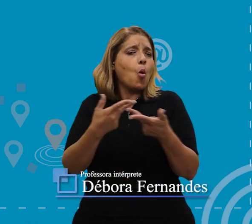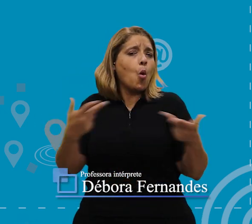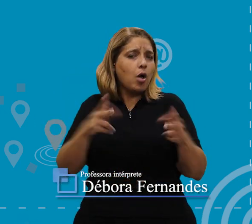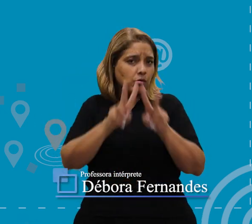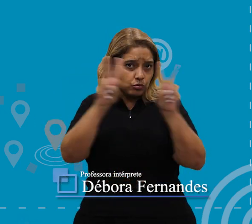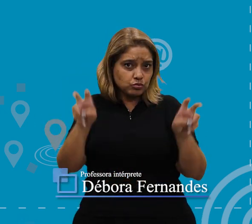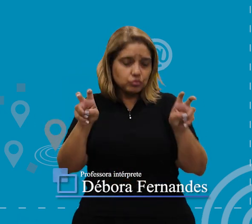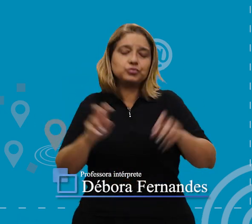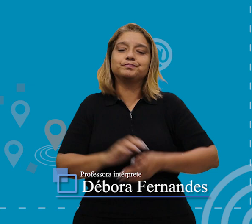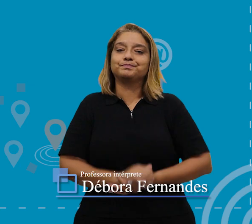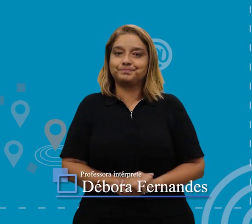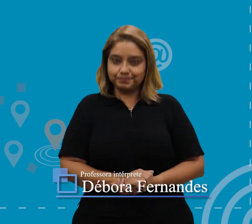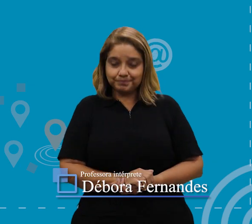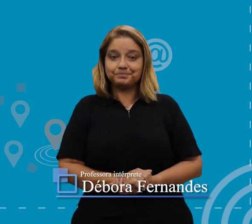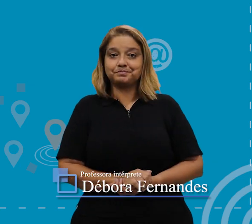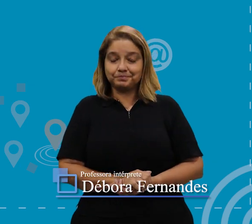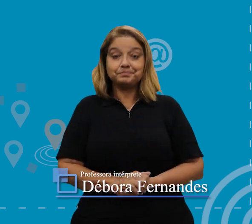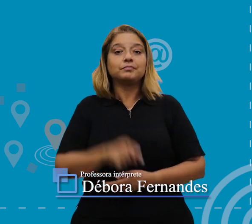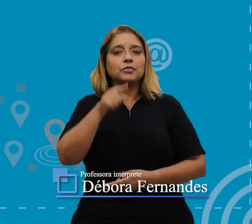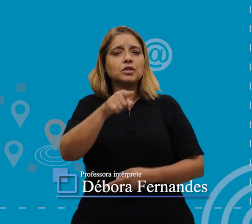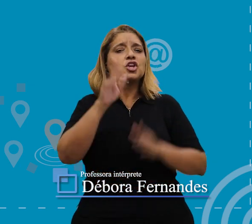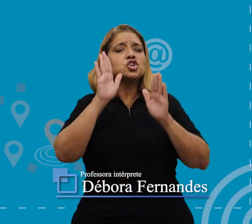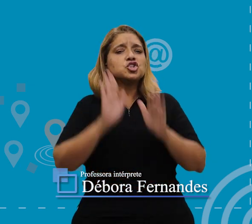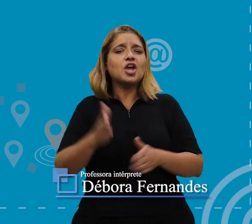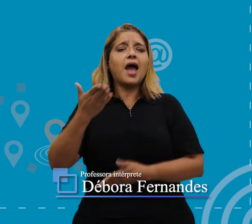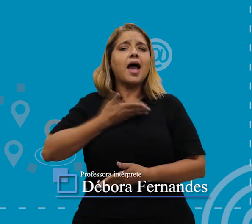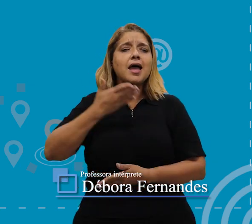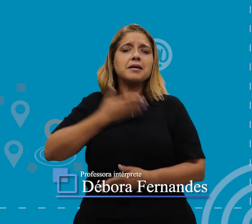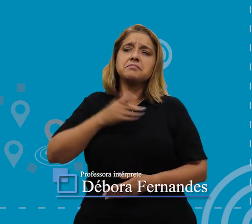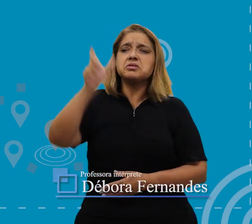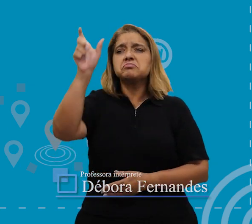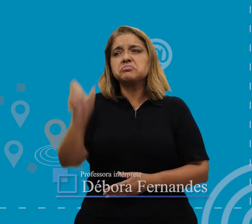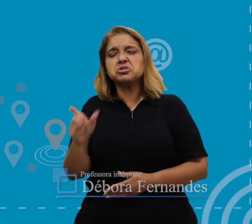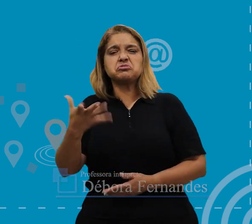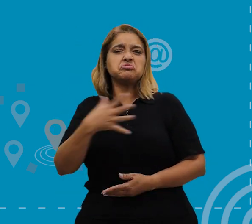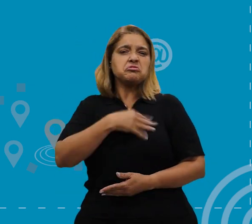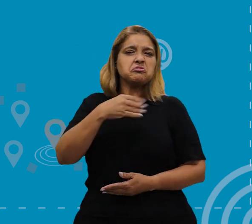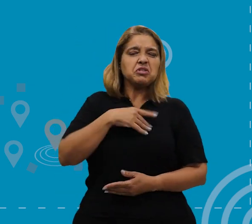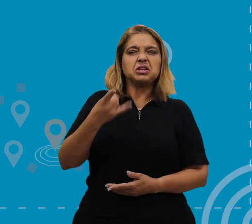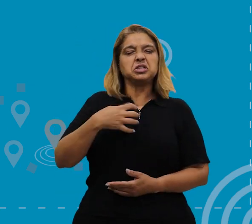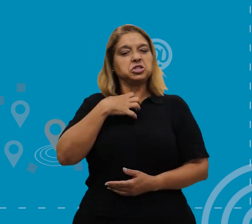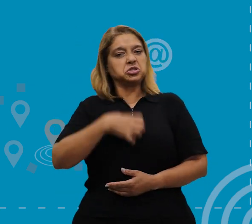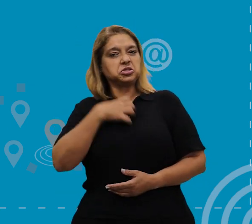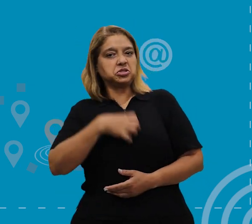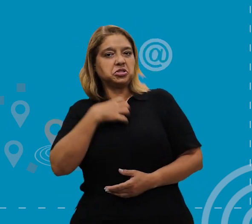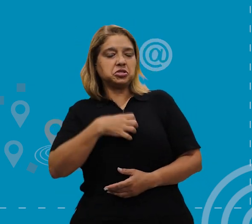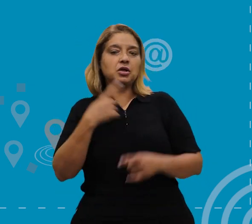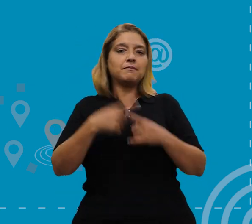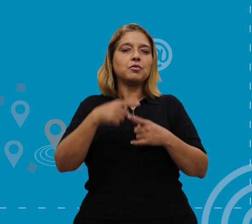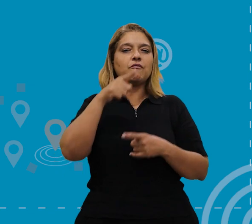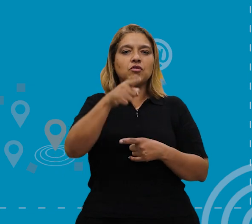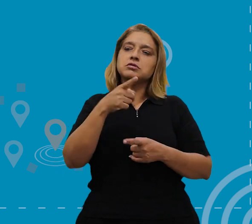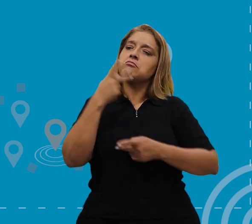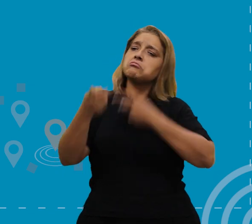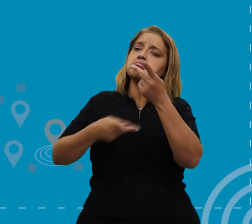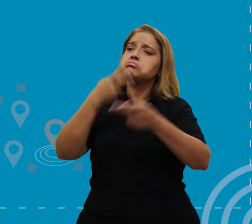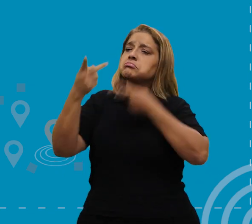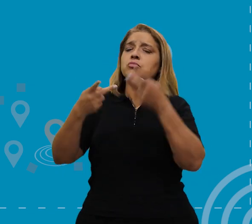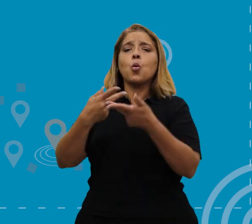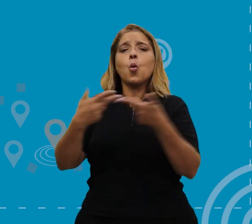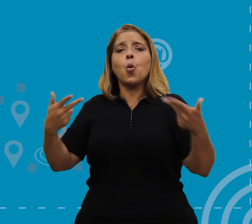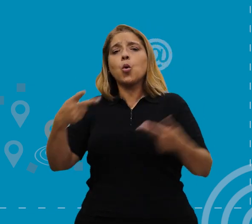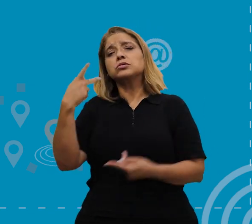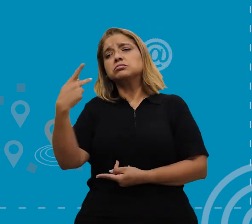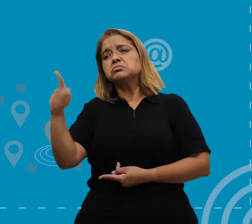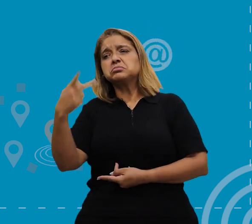determinado assunto? Já deixou um amigo, filho, chateado ao dizer o que pensava a respeito de